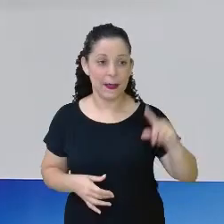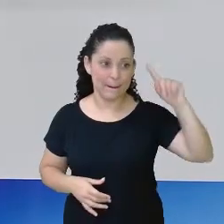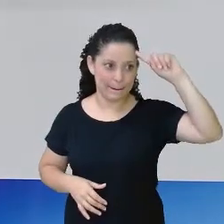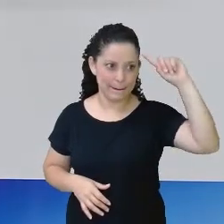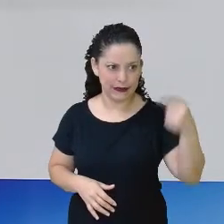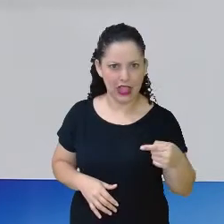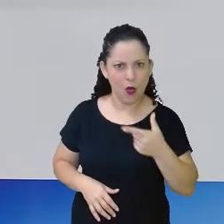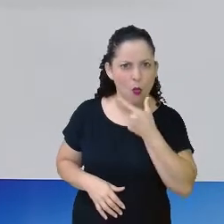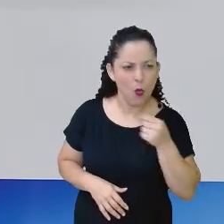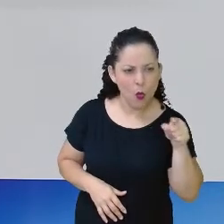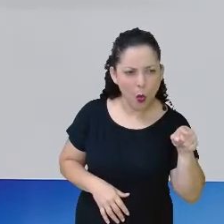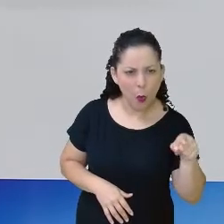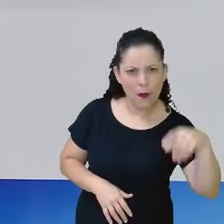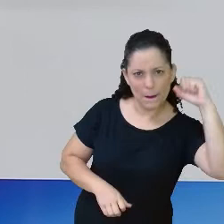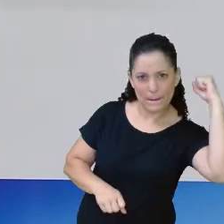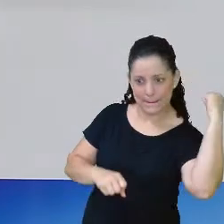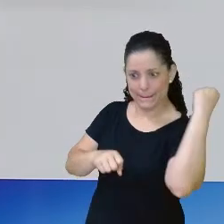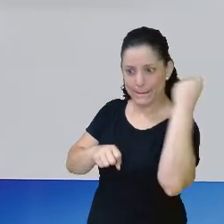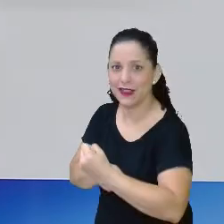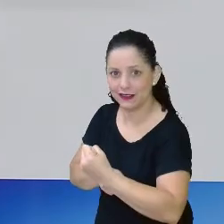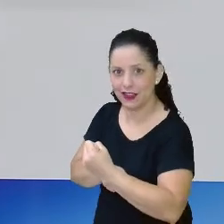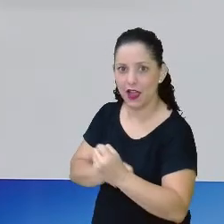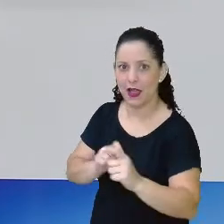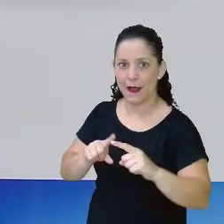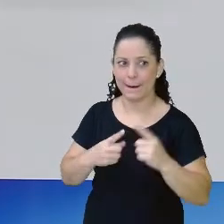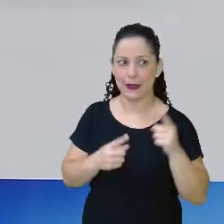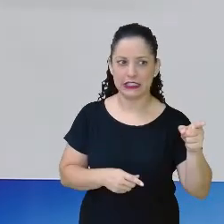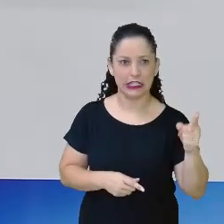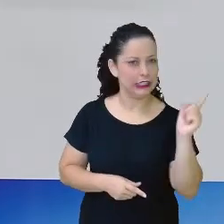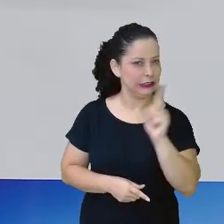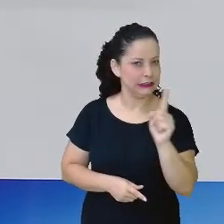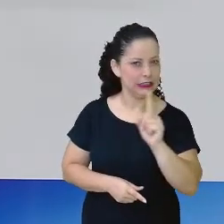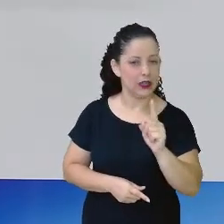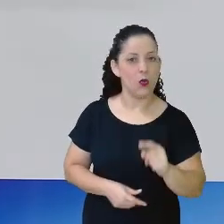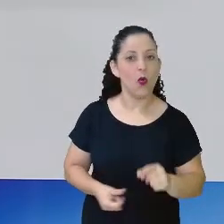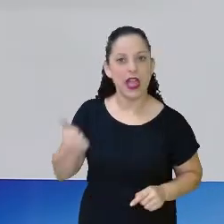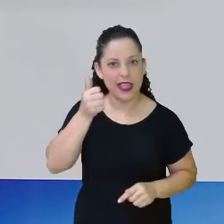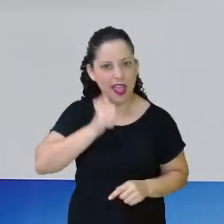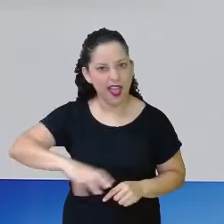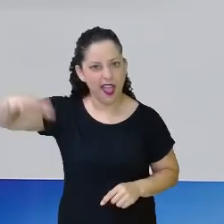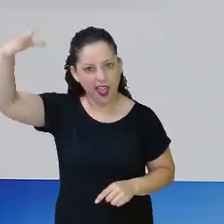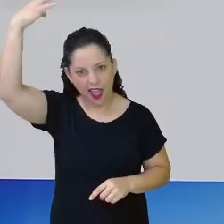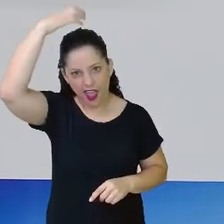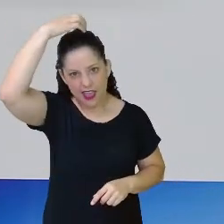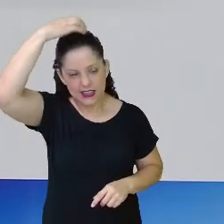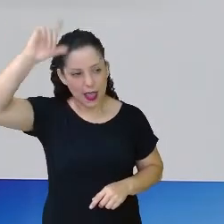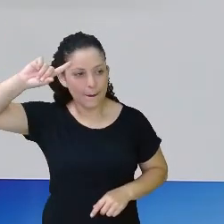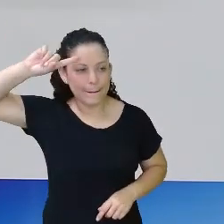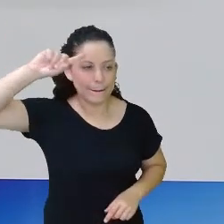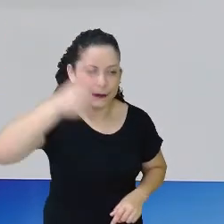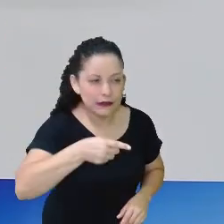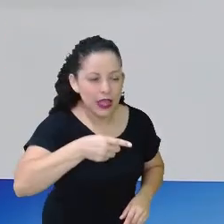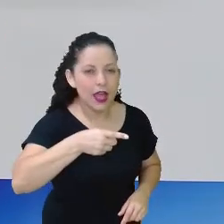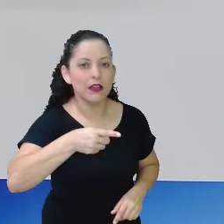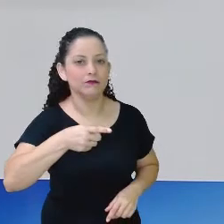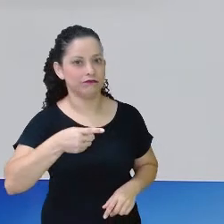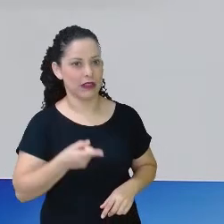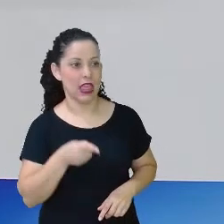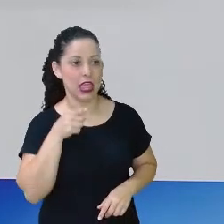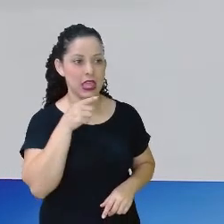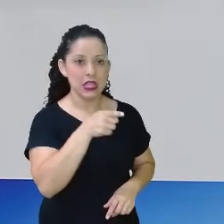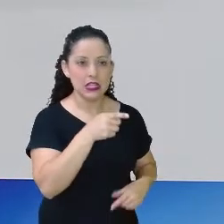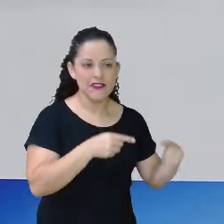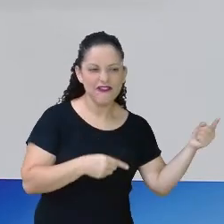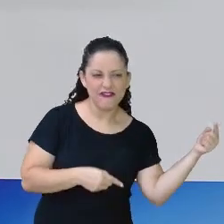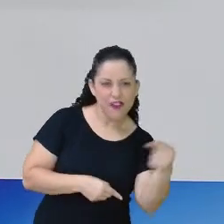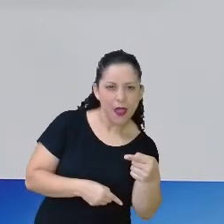pobrezinha. Ainda bem que ele não faz, não é? Mas aí a rainha má manda com que ele faça ali. Ela não vai fazer, manda alguém fazer a